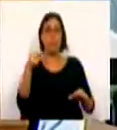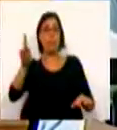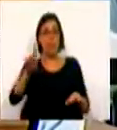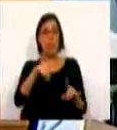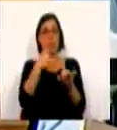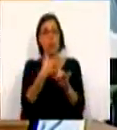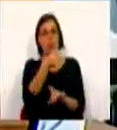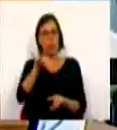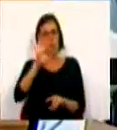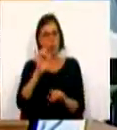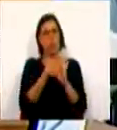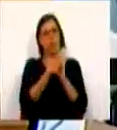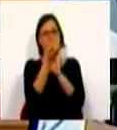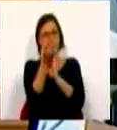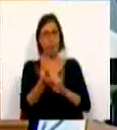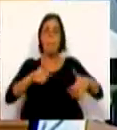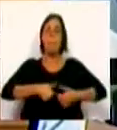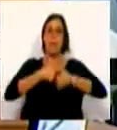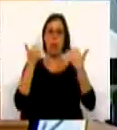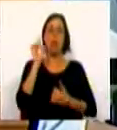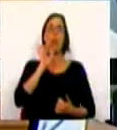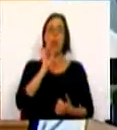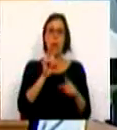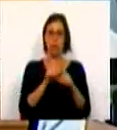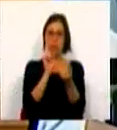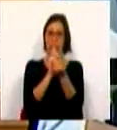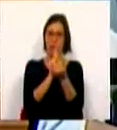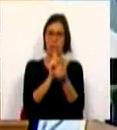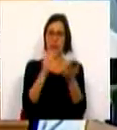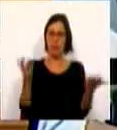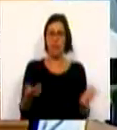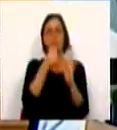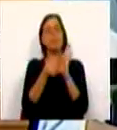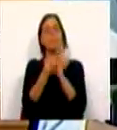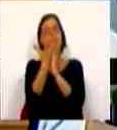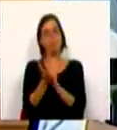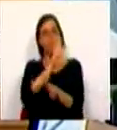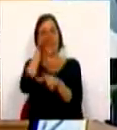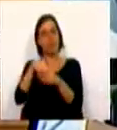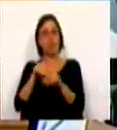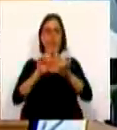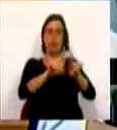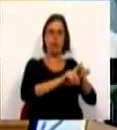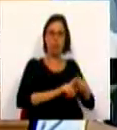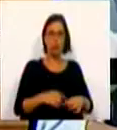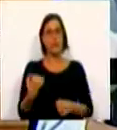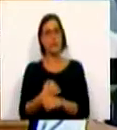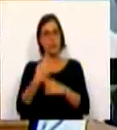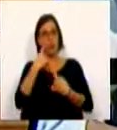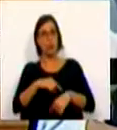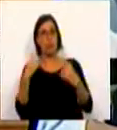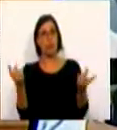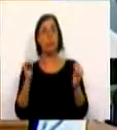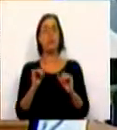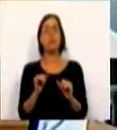2018 existem várias medidas para melhorar a qualidade do atendimento, medidas que envolvem diferentes serviços